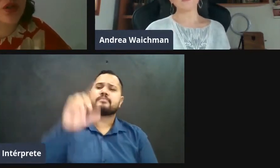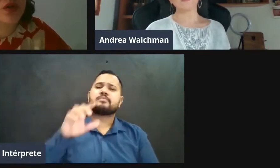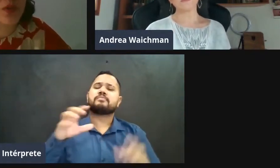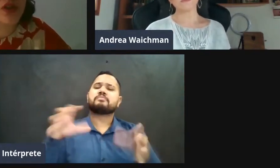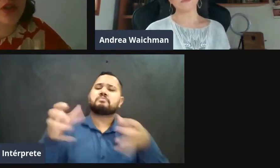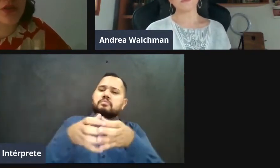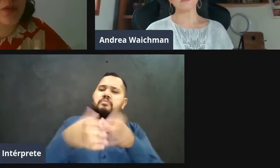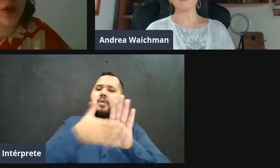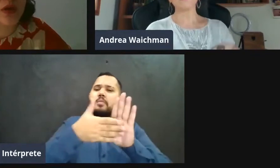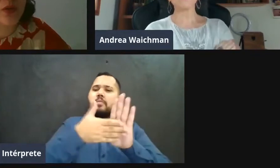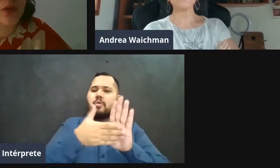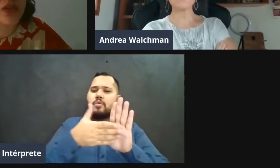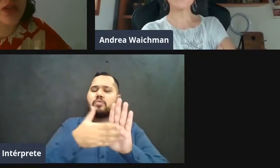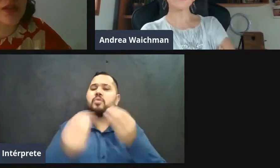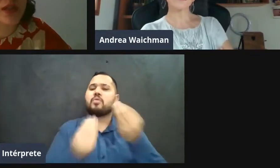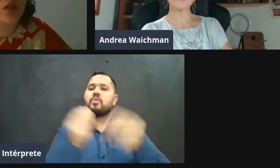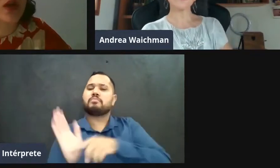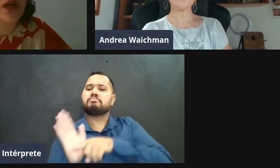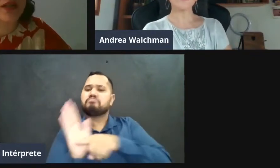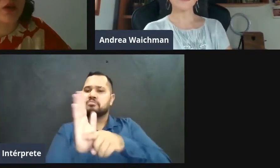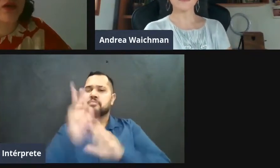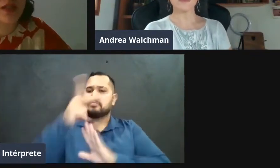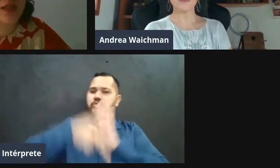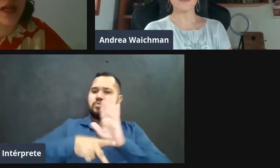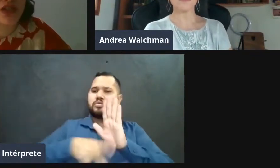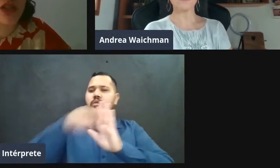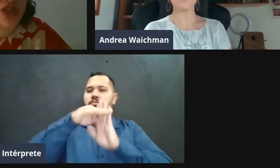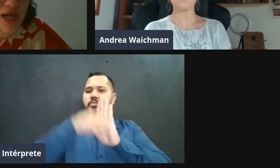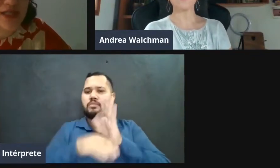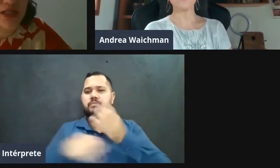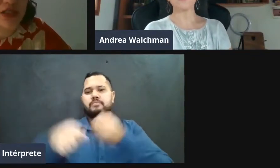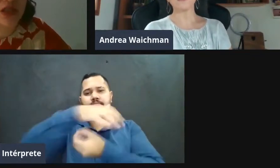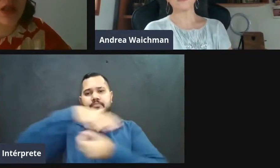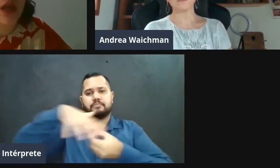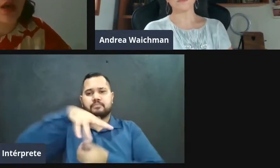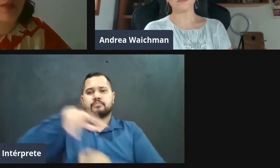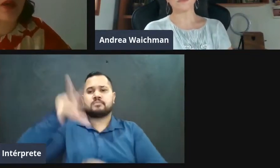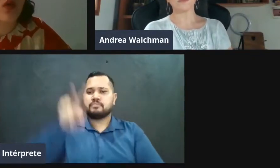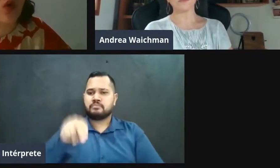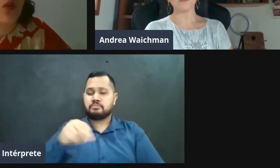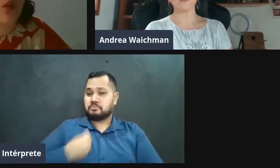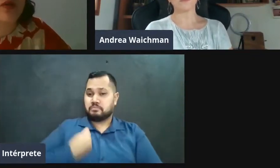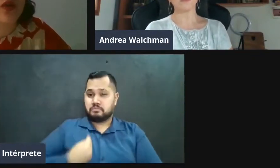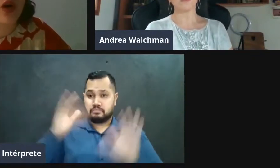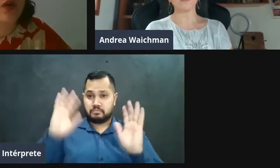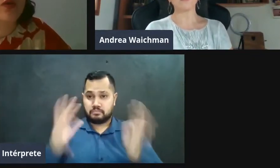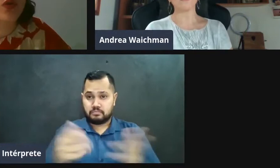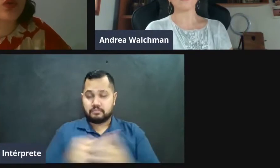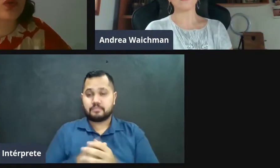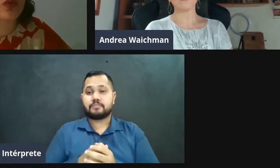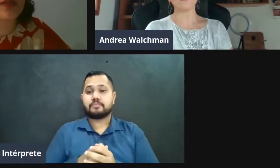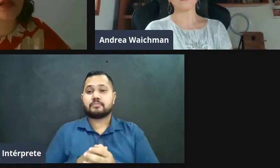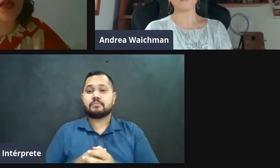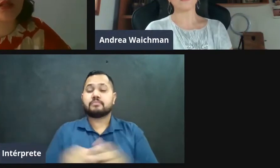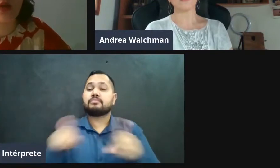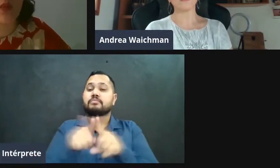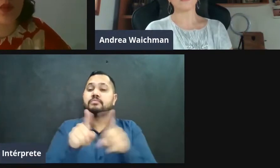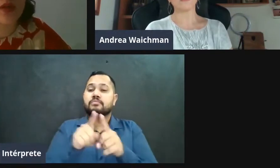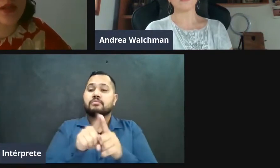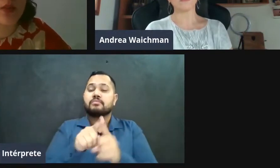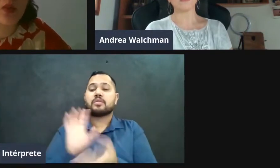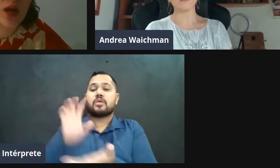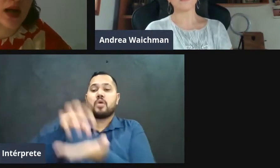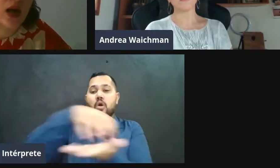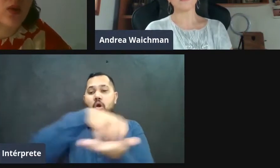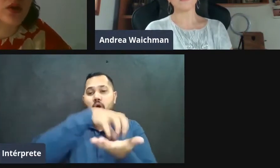suporte aos projetos e programas de extensão da universidade que já existem, bem como aos órgãos de cultura e ciência,